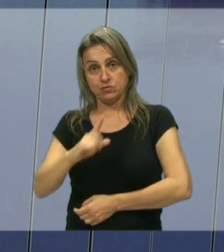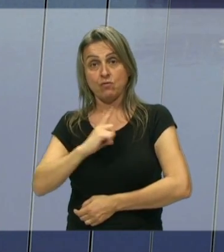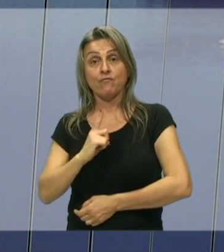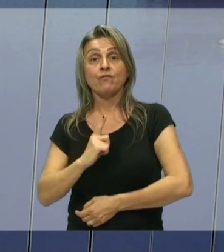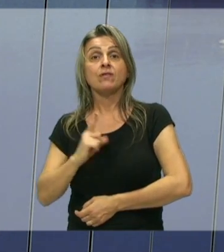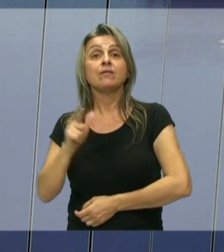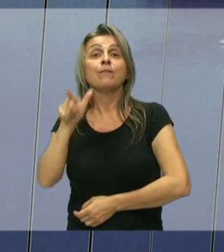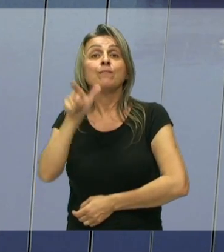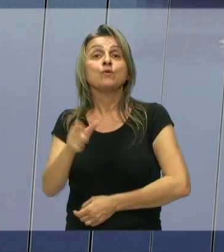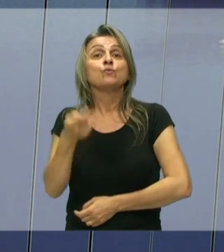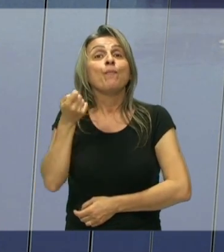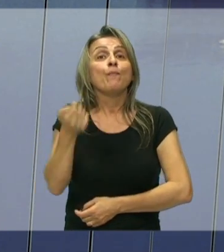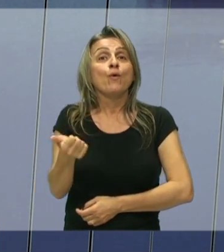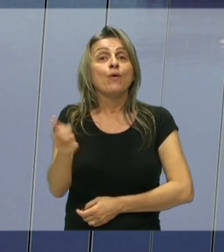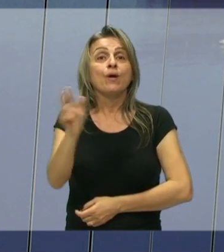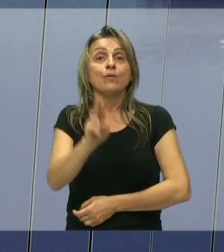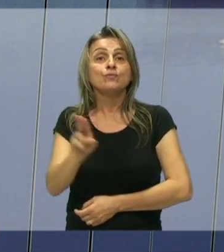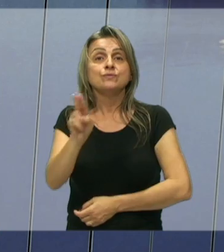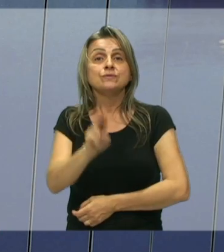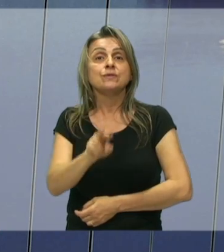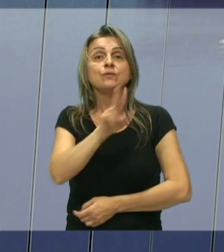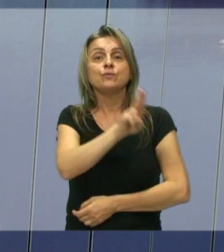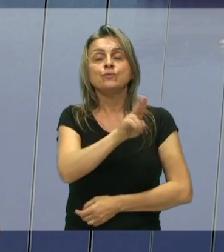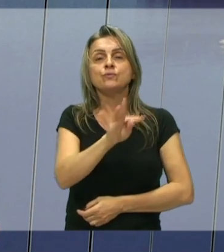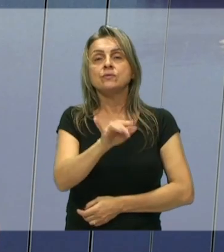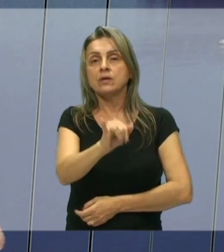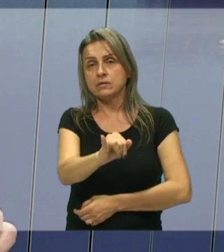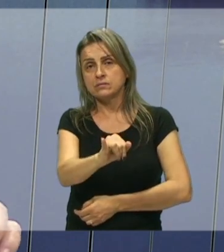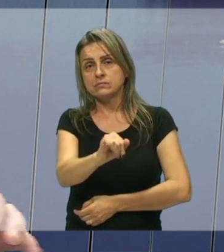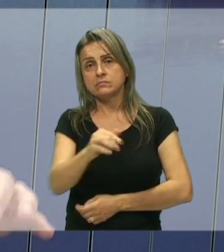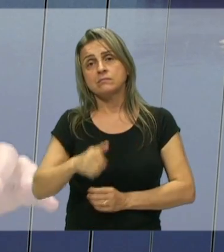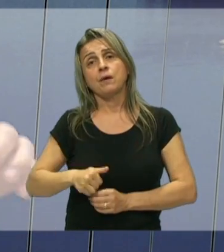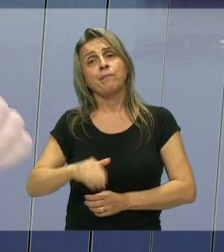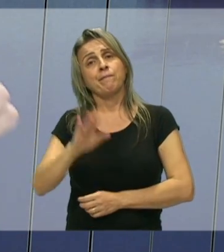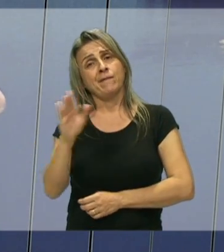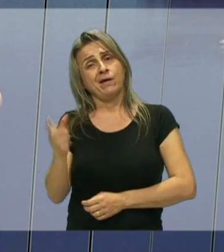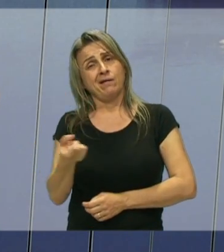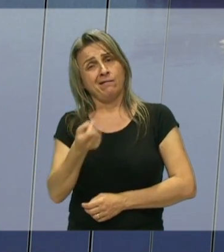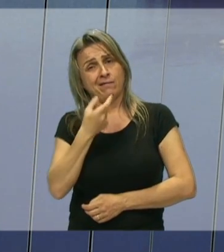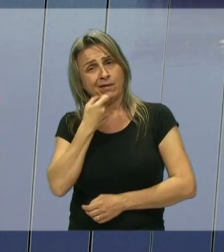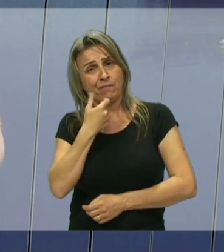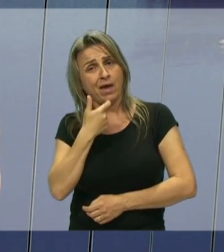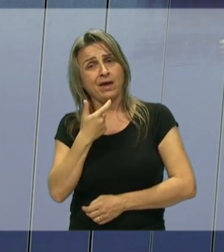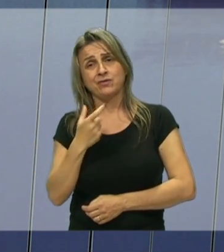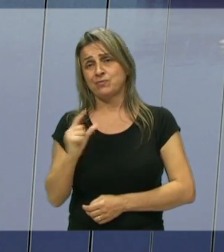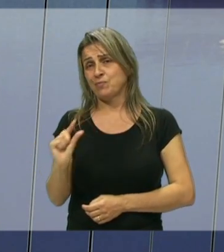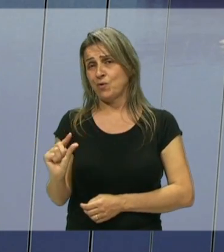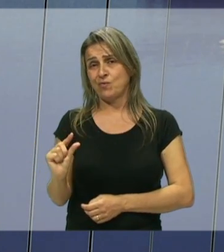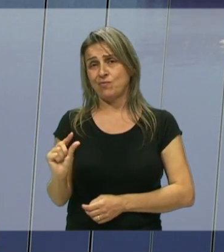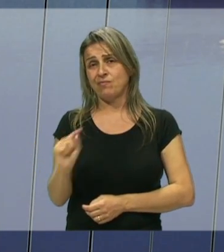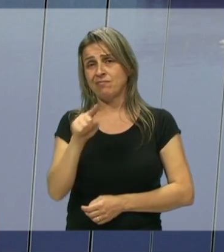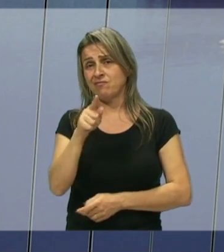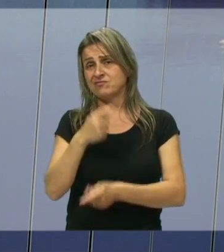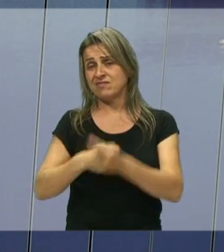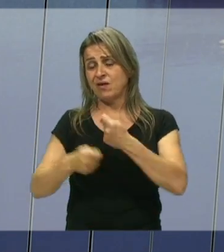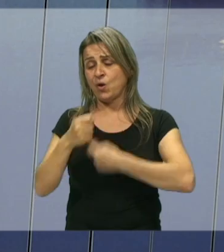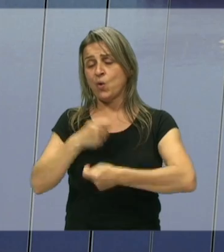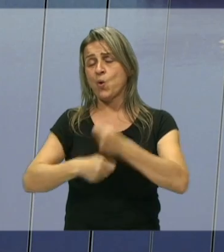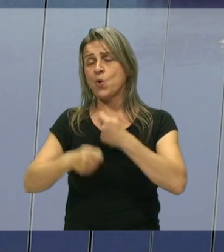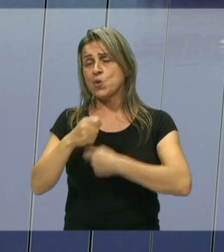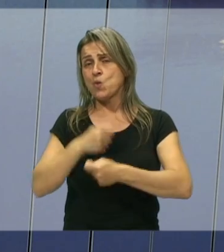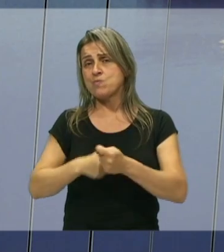UTI. E outros medicamentos, outros serviços. Então, você economizaria muita coisa